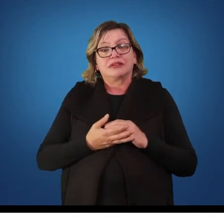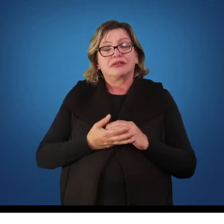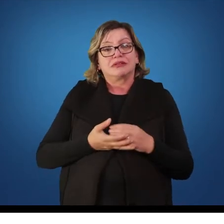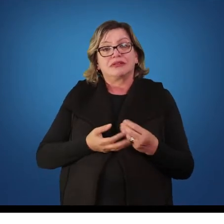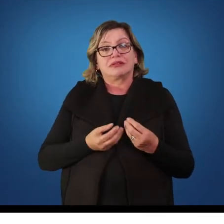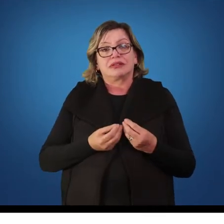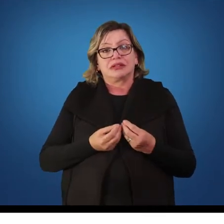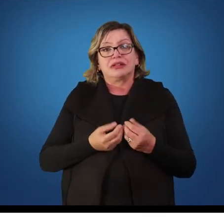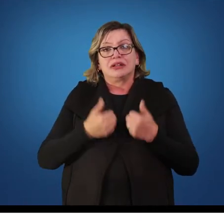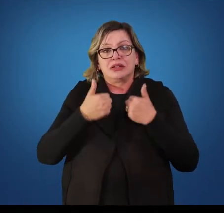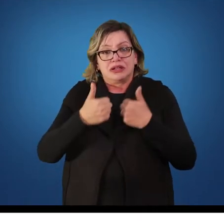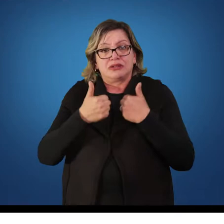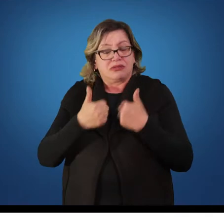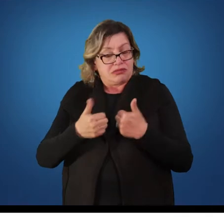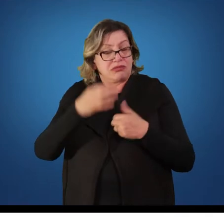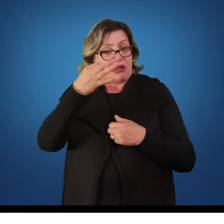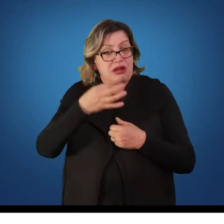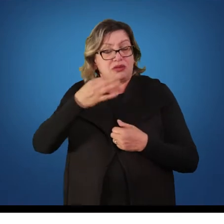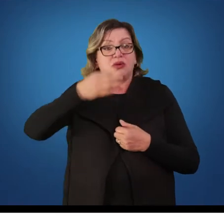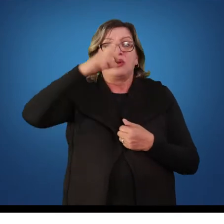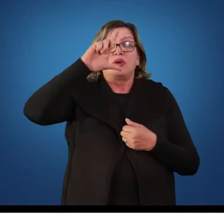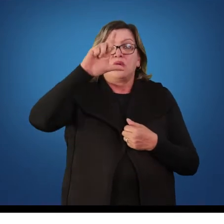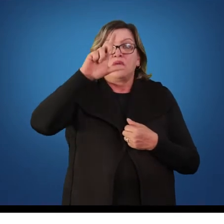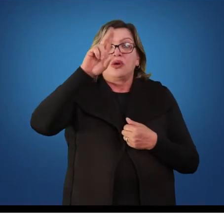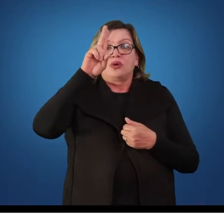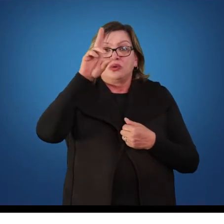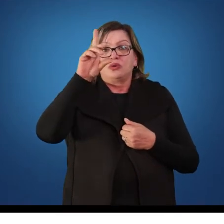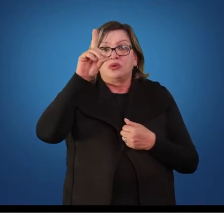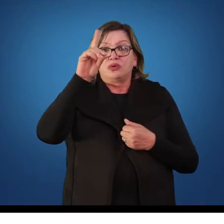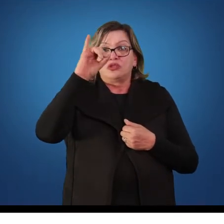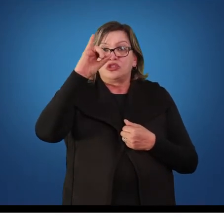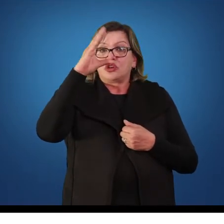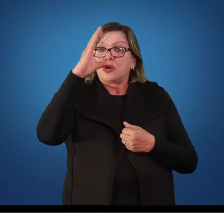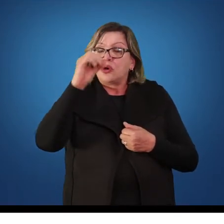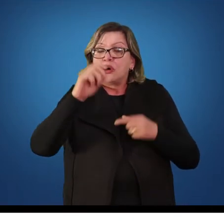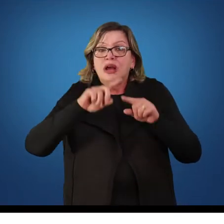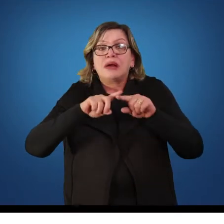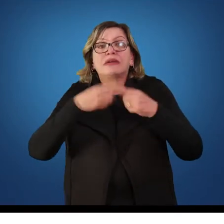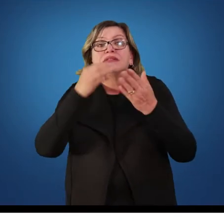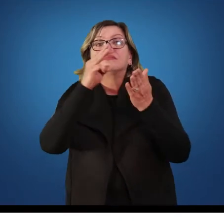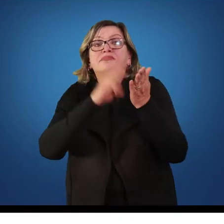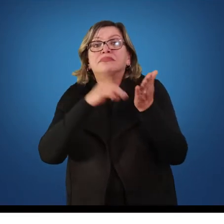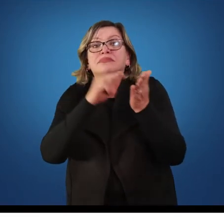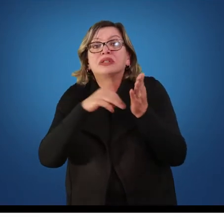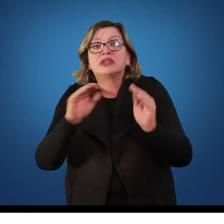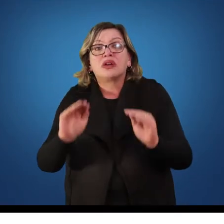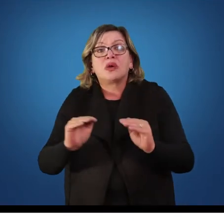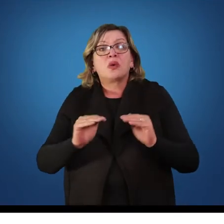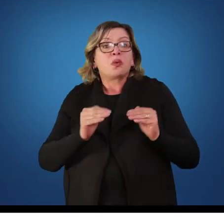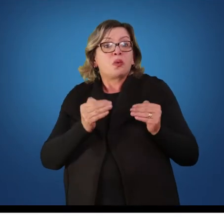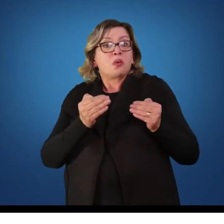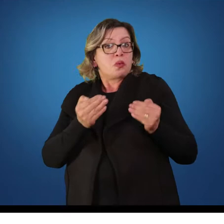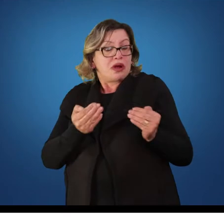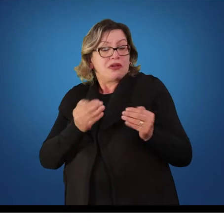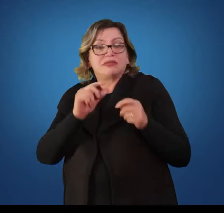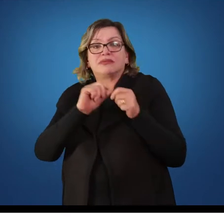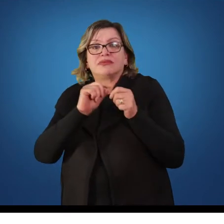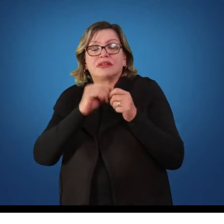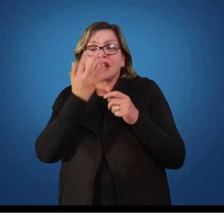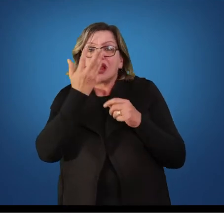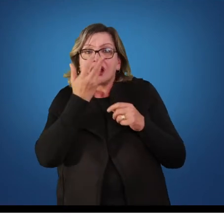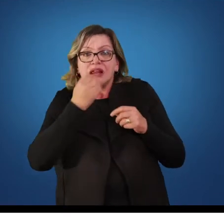tá é uma maneira lúdica mas qual é a metodologia que utiliza aquela entenda